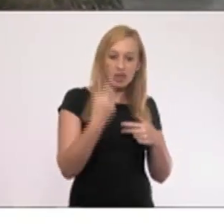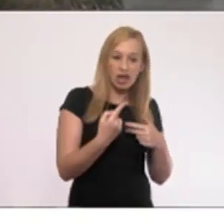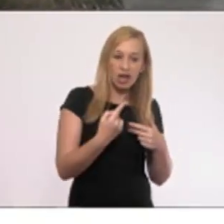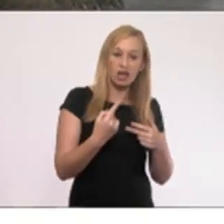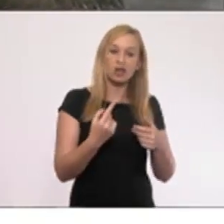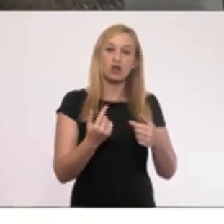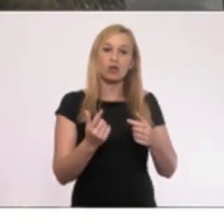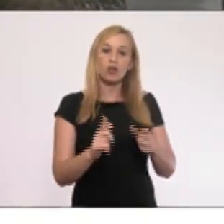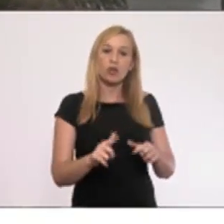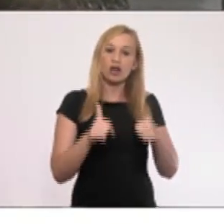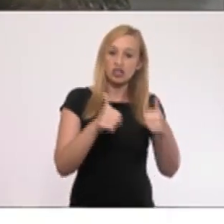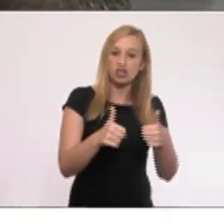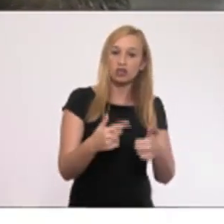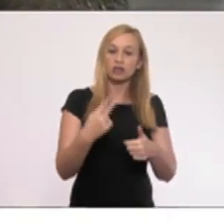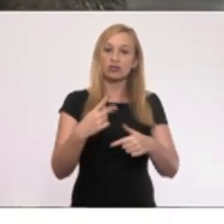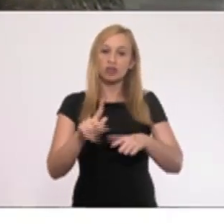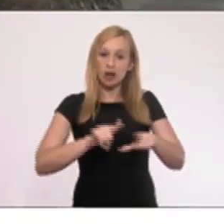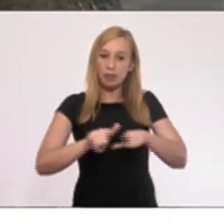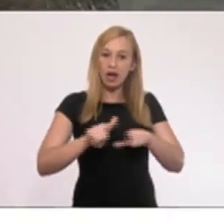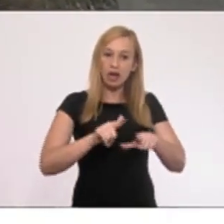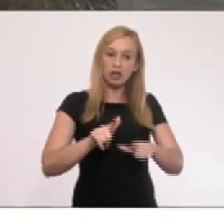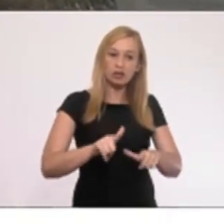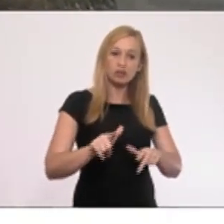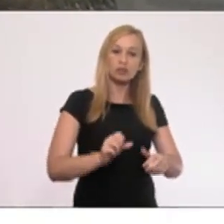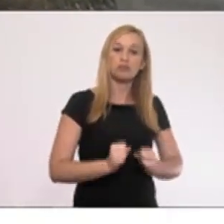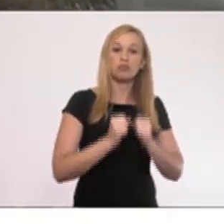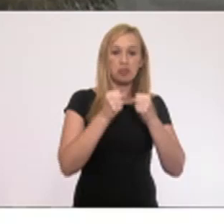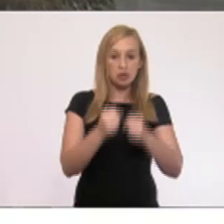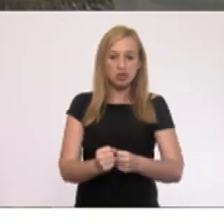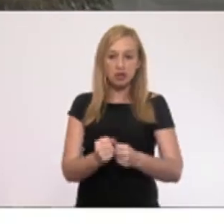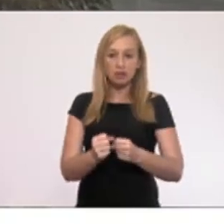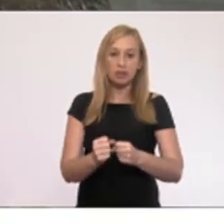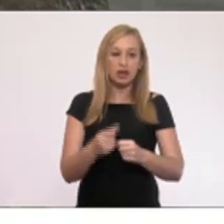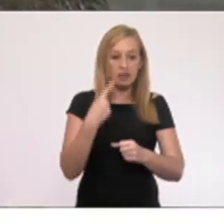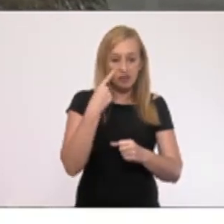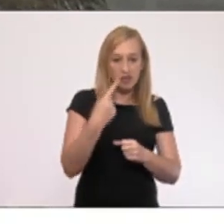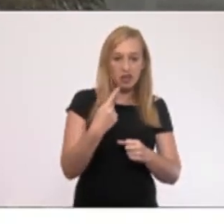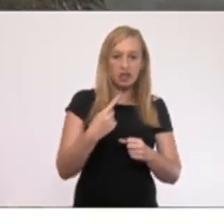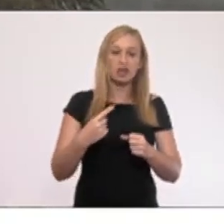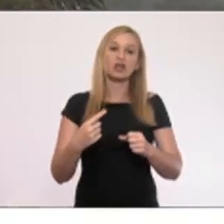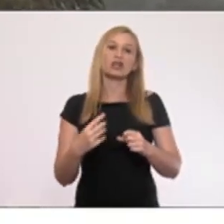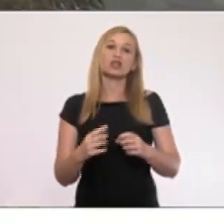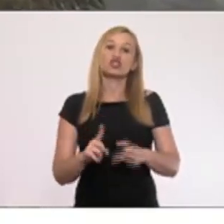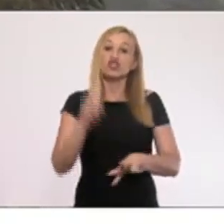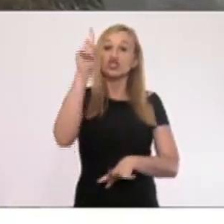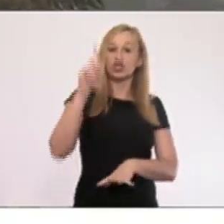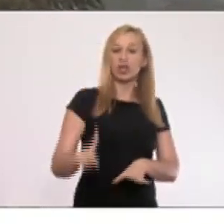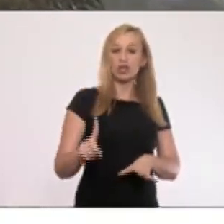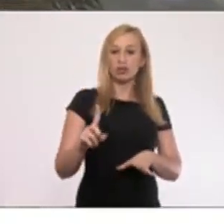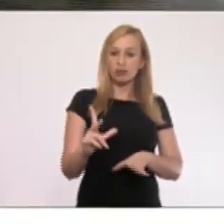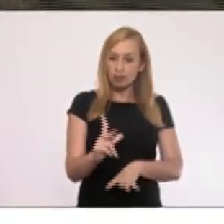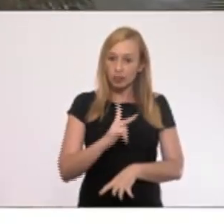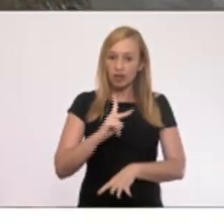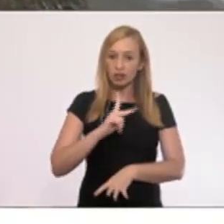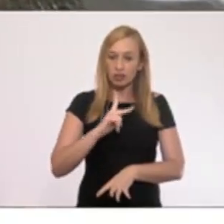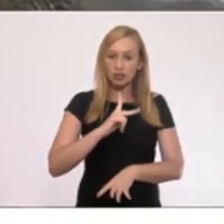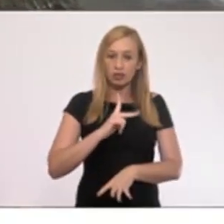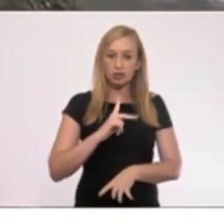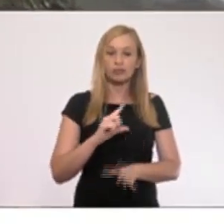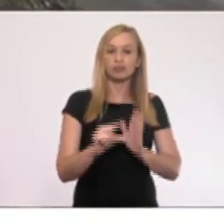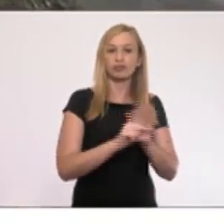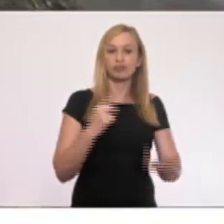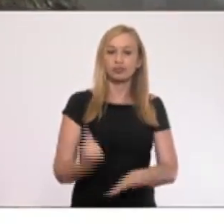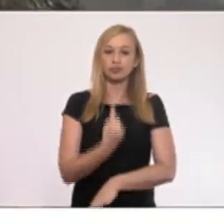fazê-lo, vedada a delegação do poder sancionador para entidades de direito privado. Parágrafo